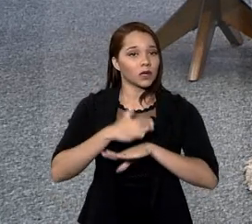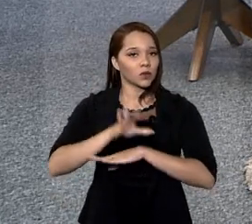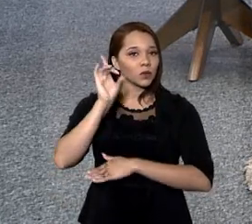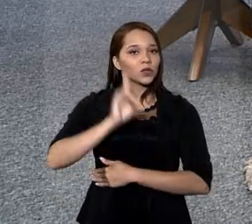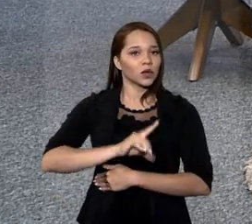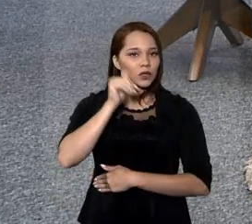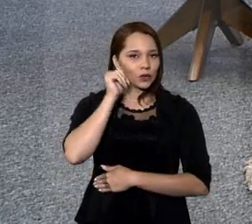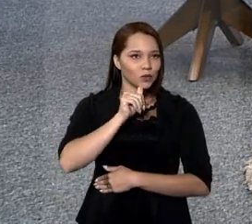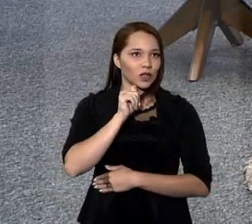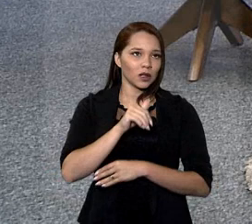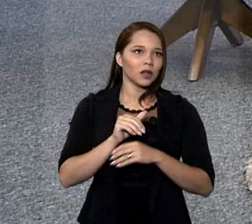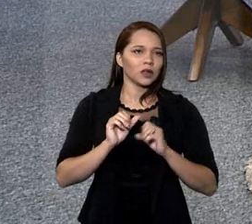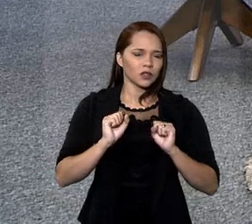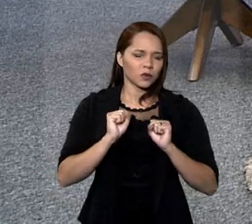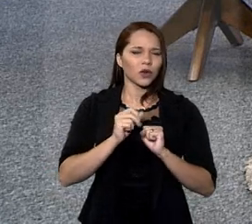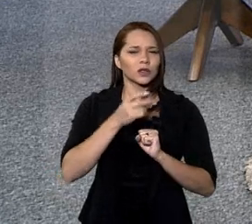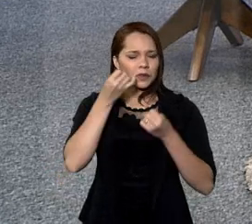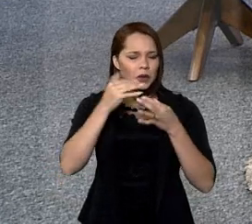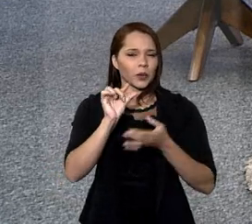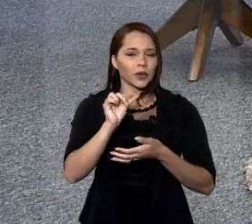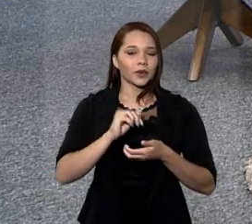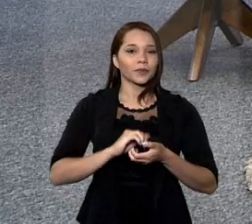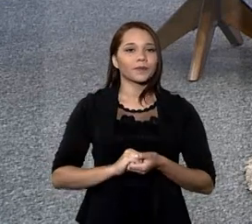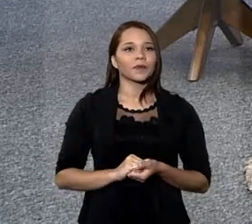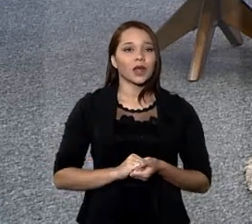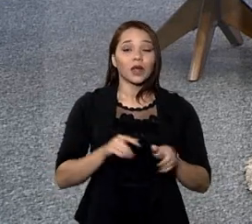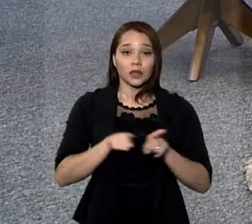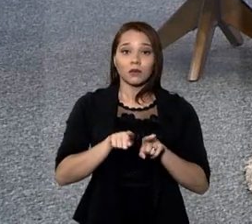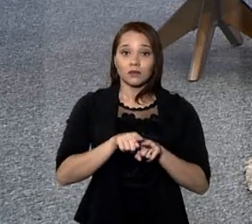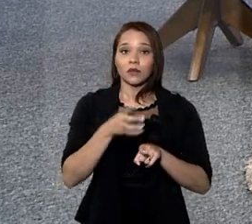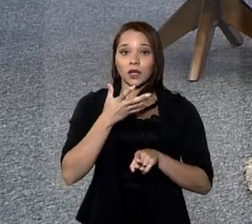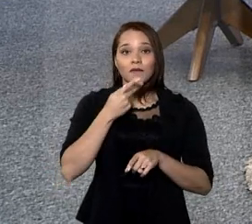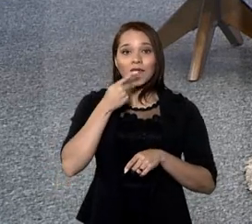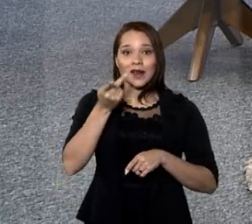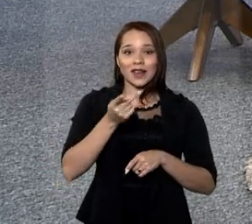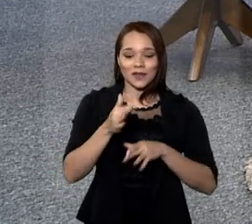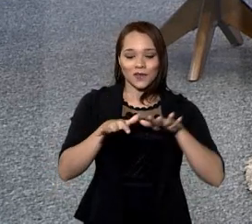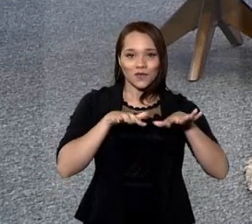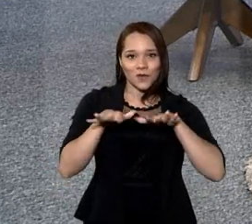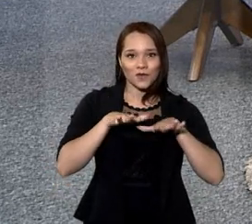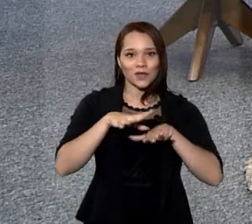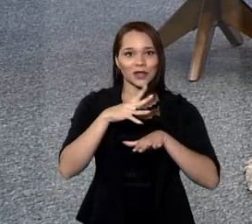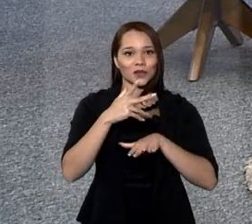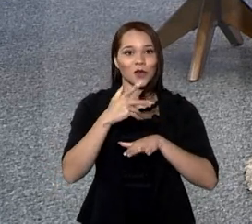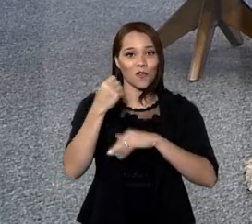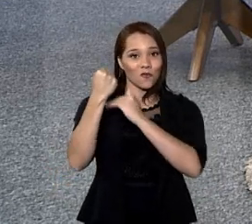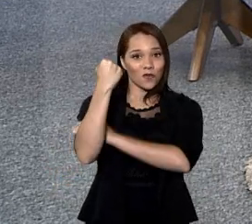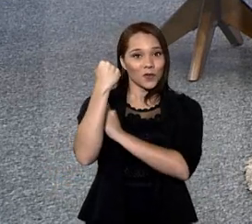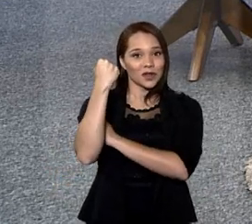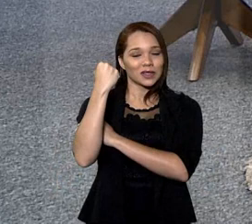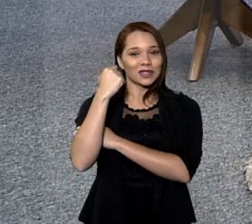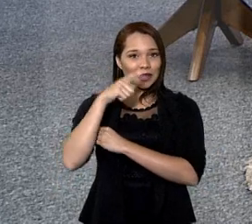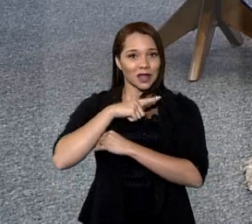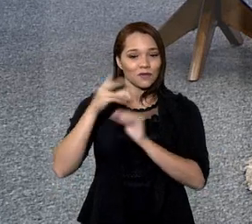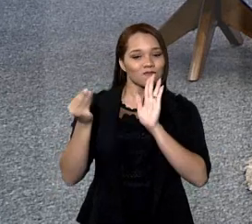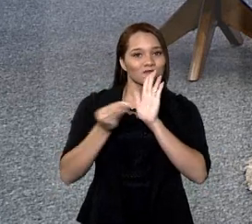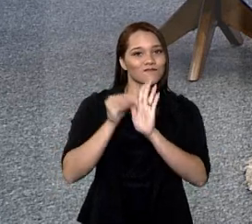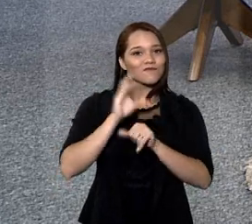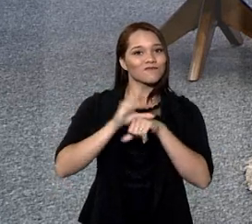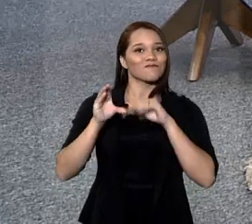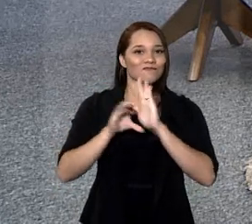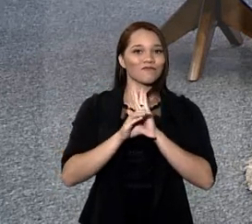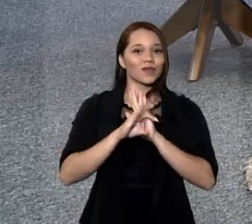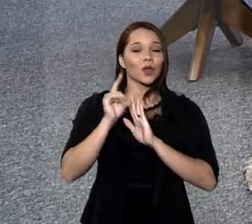prática e os direitos das mulheres a gente pode falar essa queria dizer que também que na no período permaneçamos que o movimento feminista tava presente na